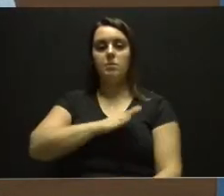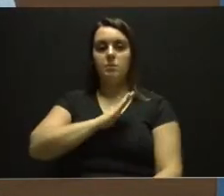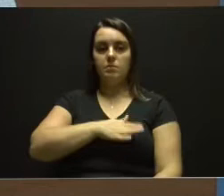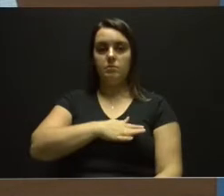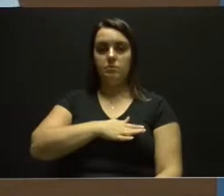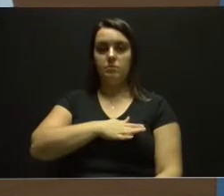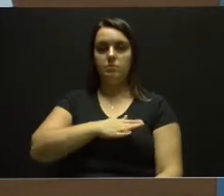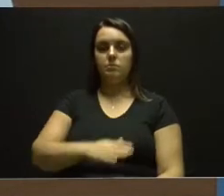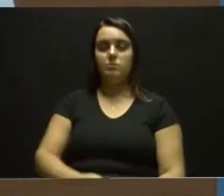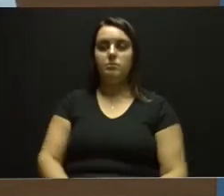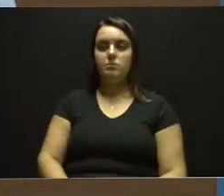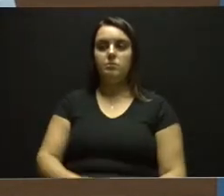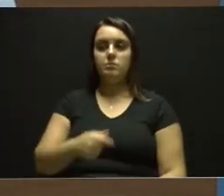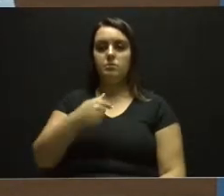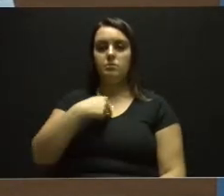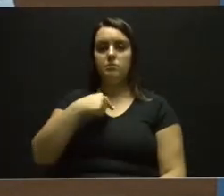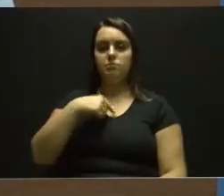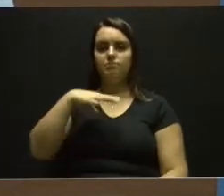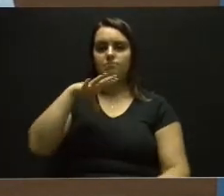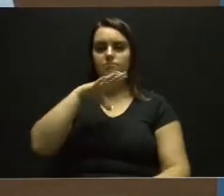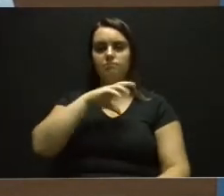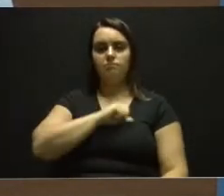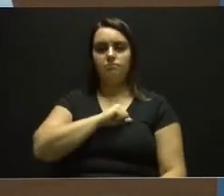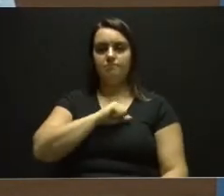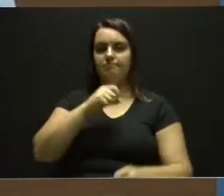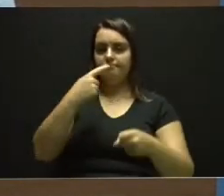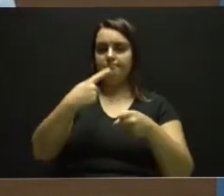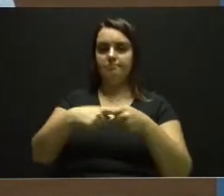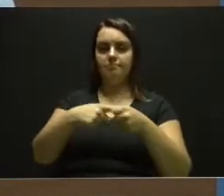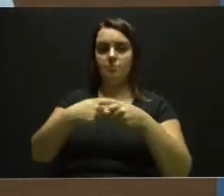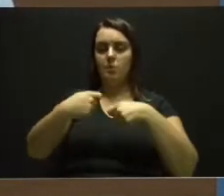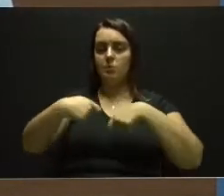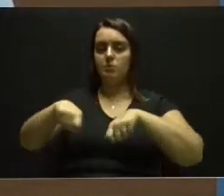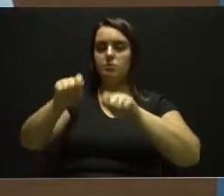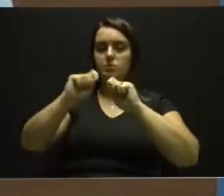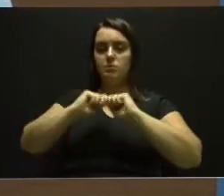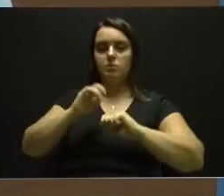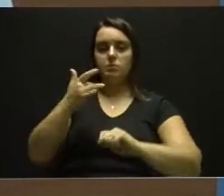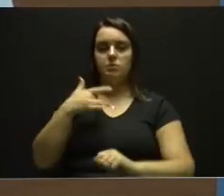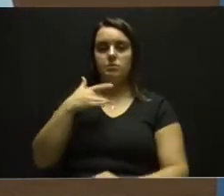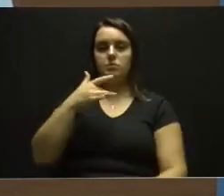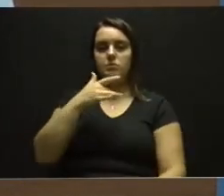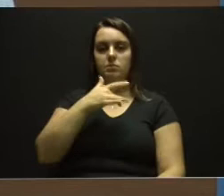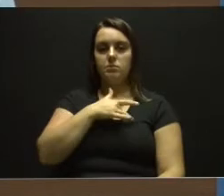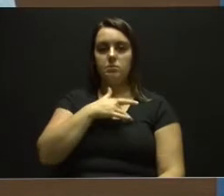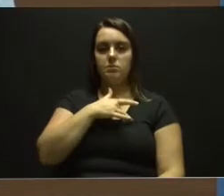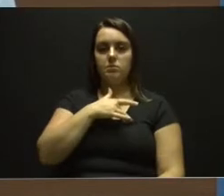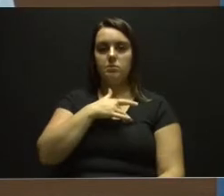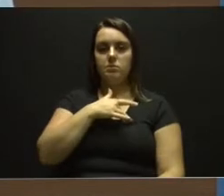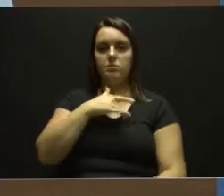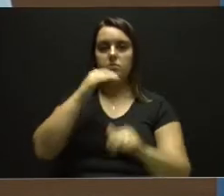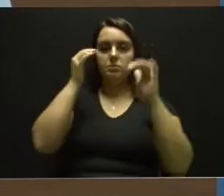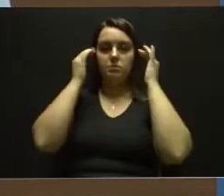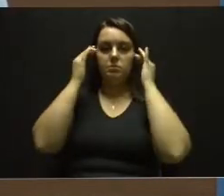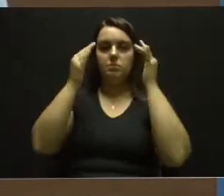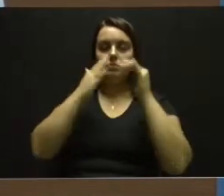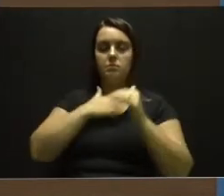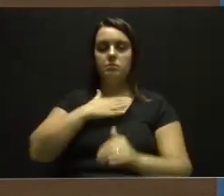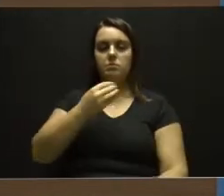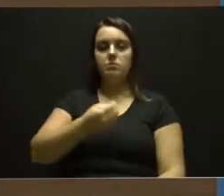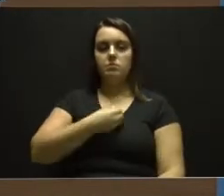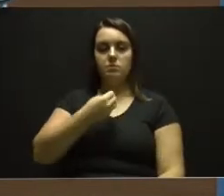isso porque eu amo a minha cidade tudo que me deu hoje saúde e de ligação que eu tenho a minha